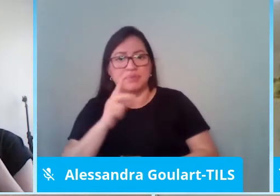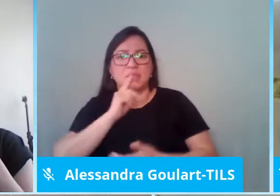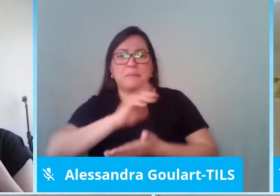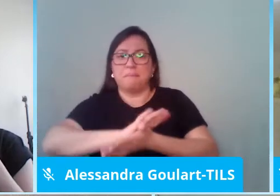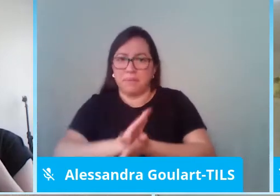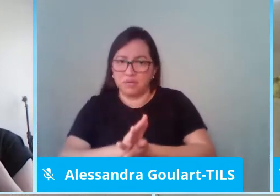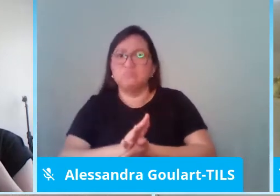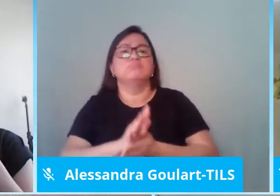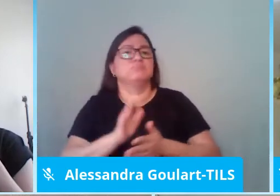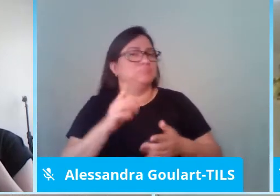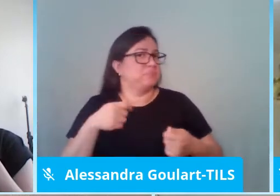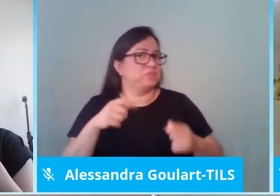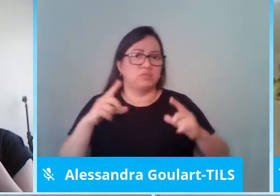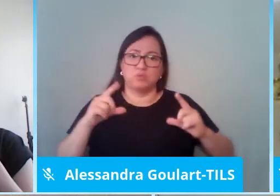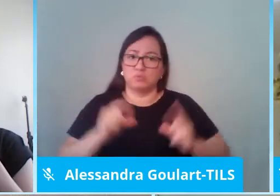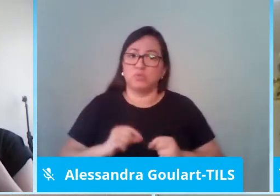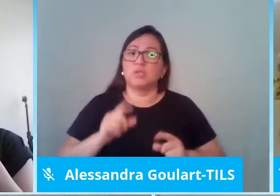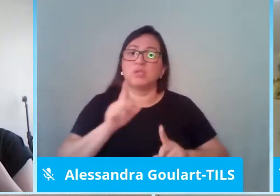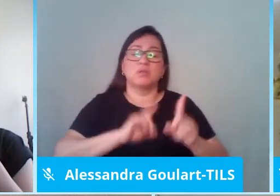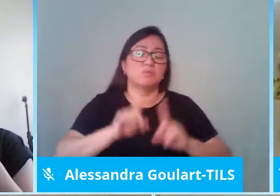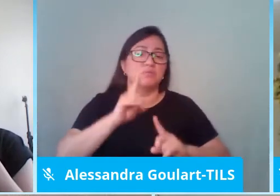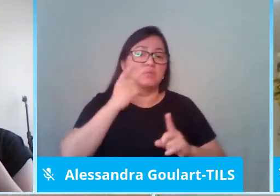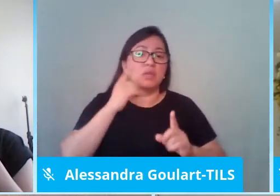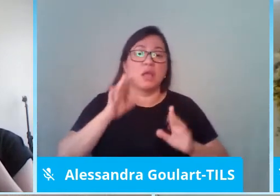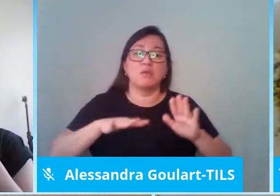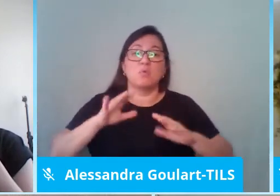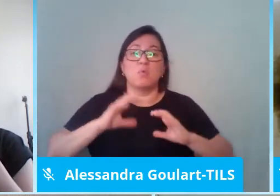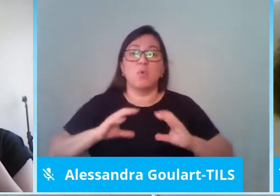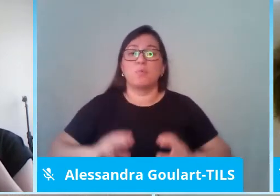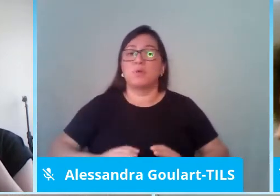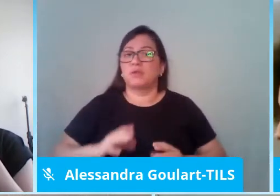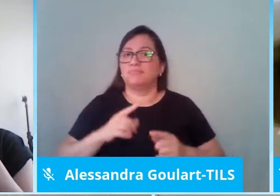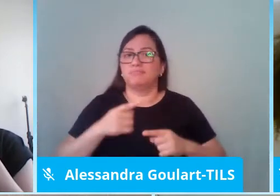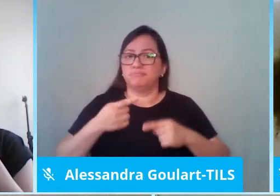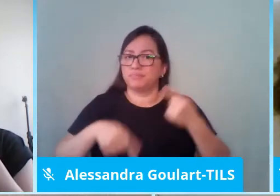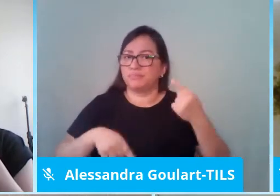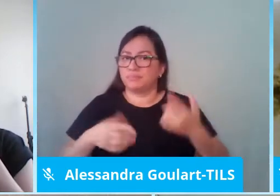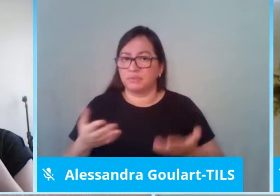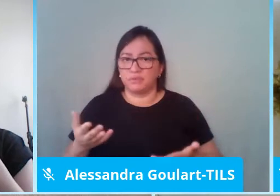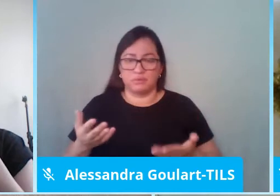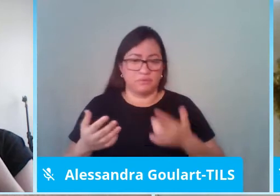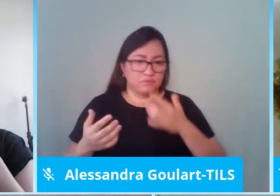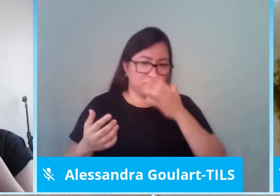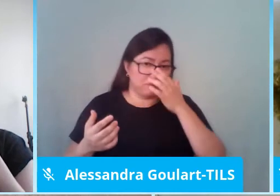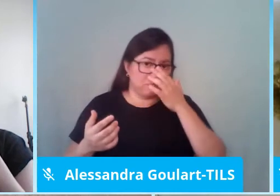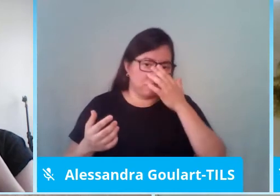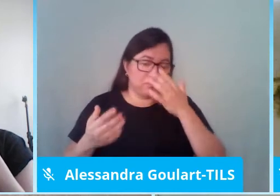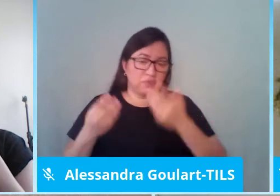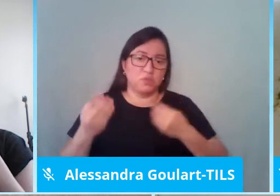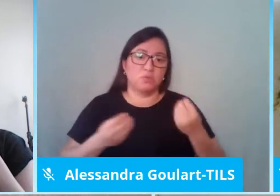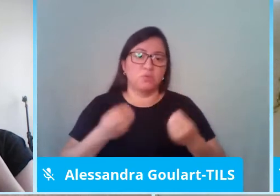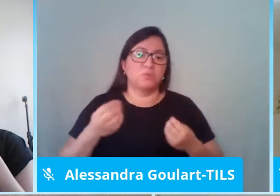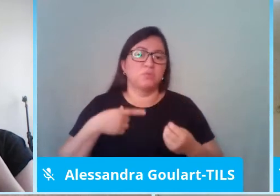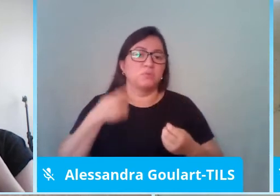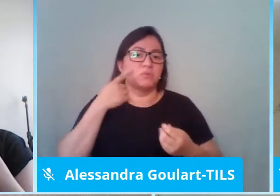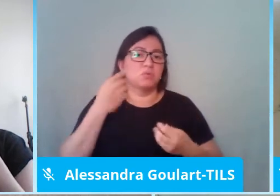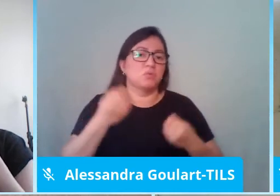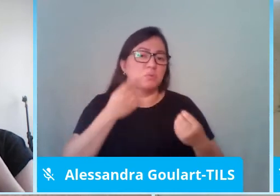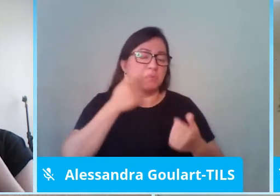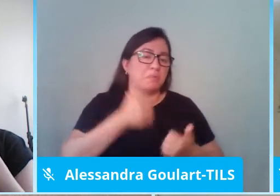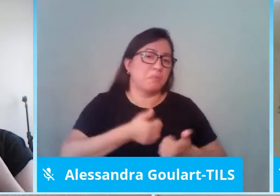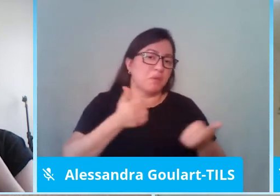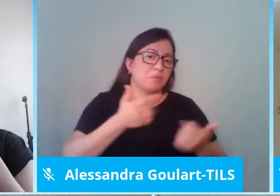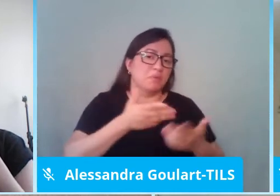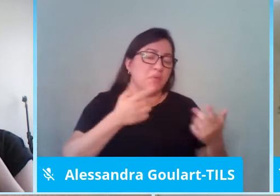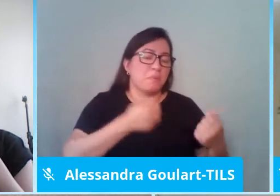apresentam padrões e comportamentos fora daqueles que a gente estima como sendo o mais adequado, né? Mas que a gente